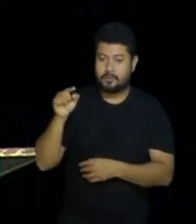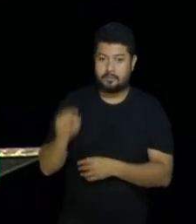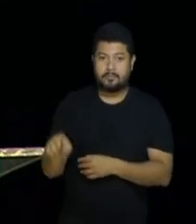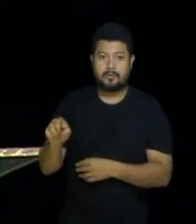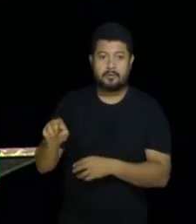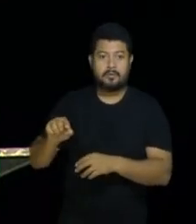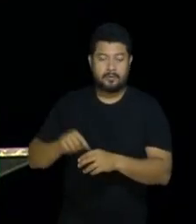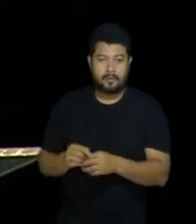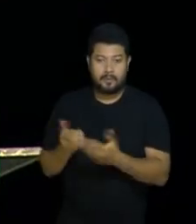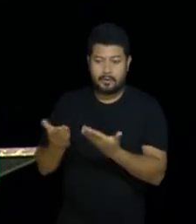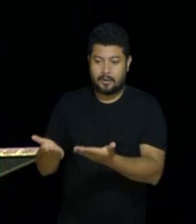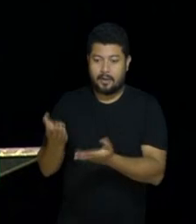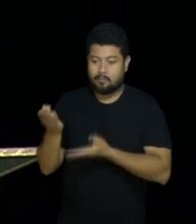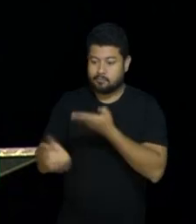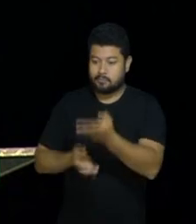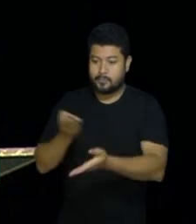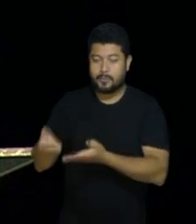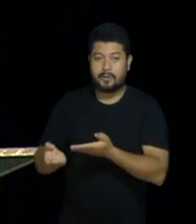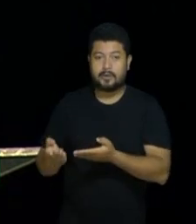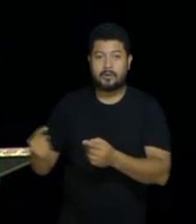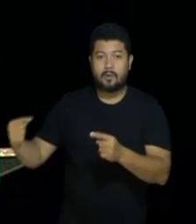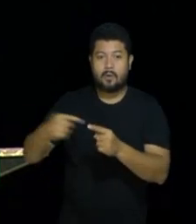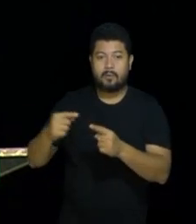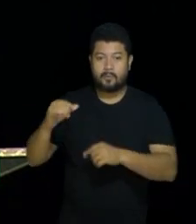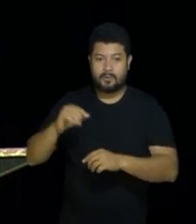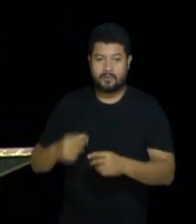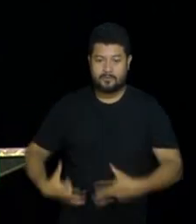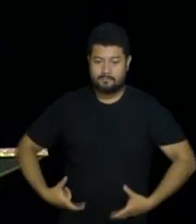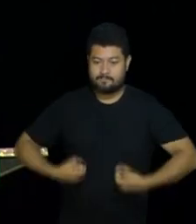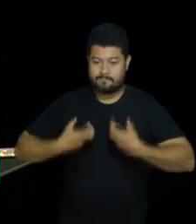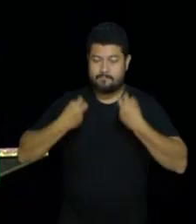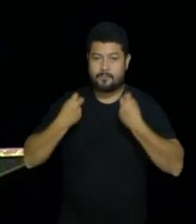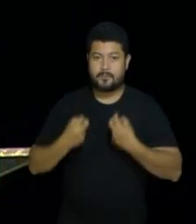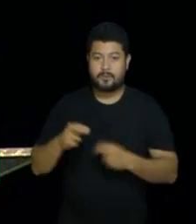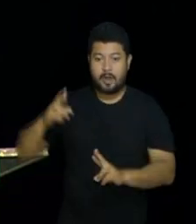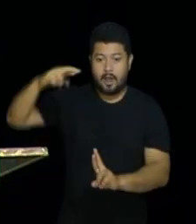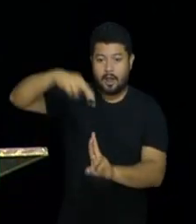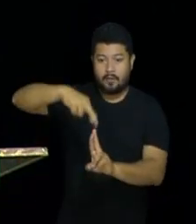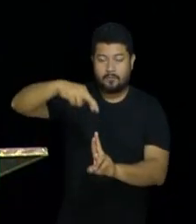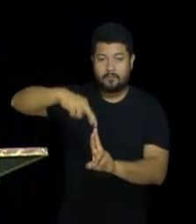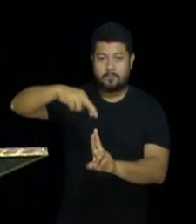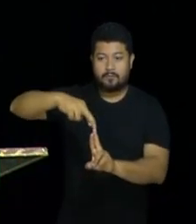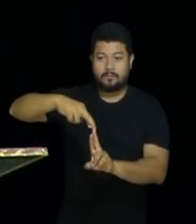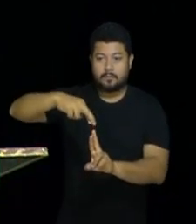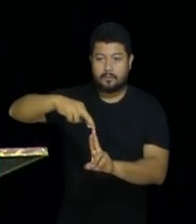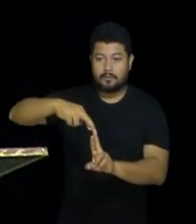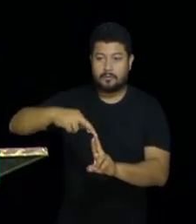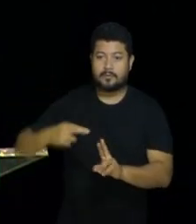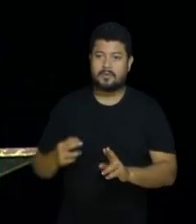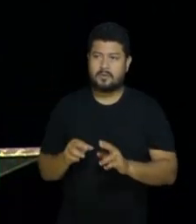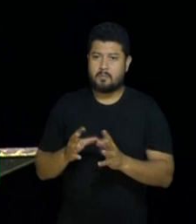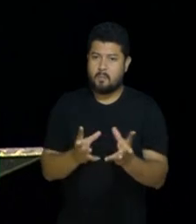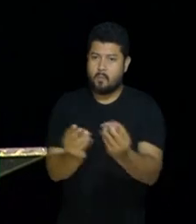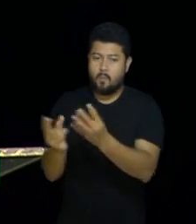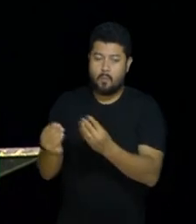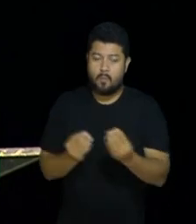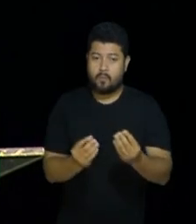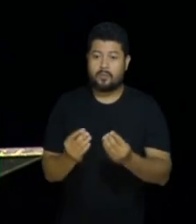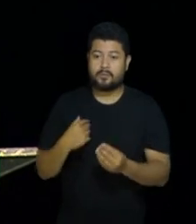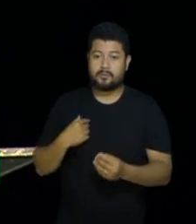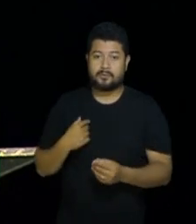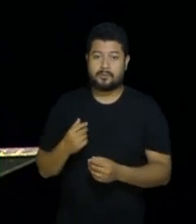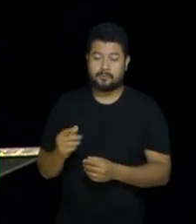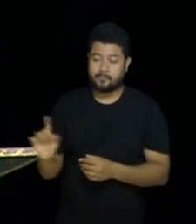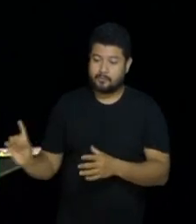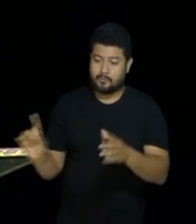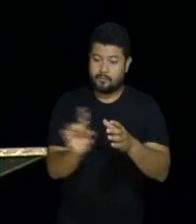ano de 2023. Nós somos uma referência de oncologia, o Hospital Marieta tem muitos pacientes oncológicos, essa demanda vem